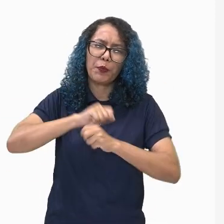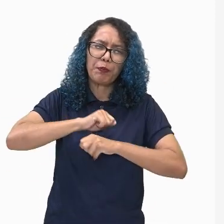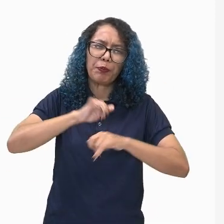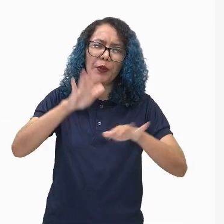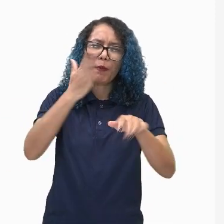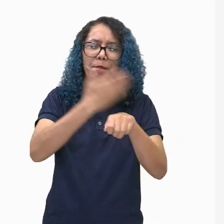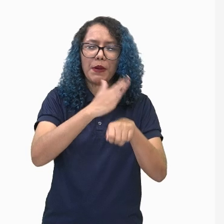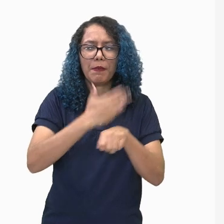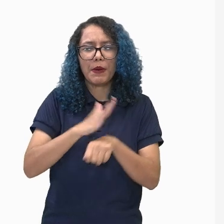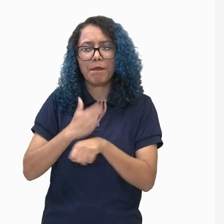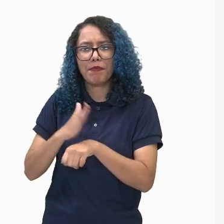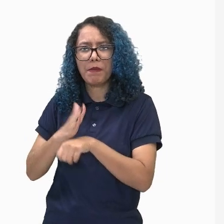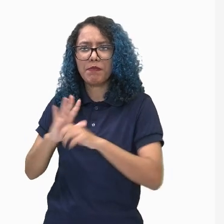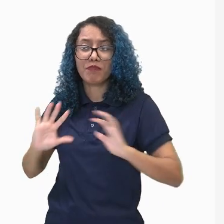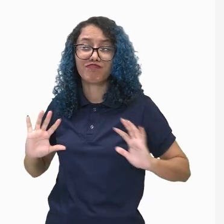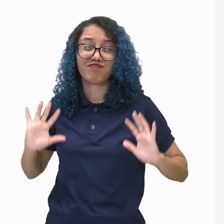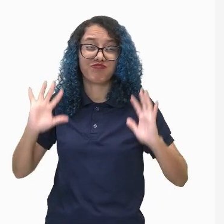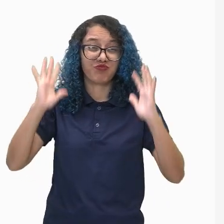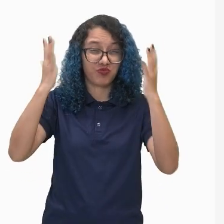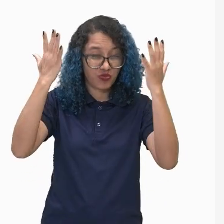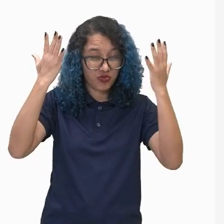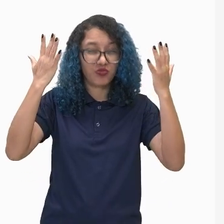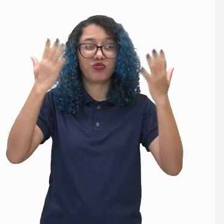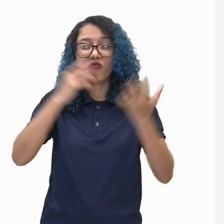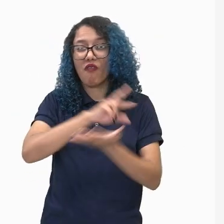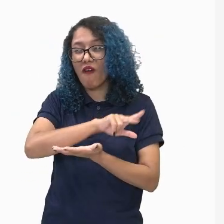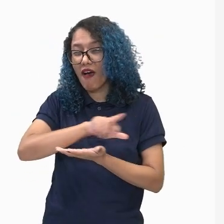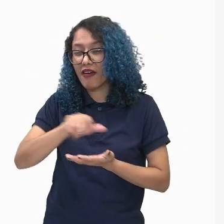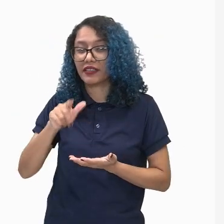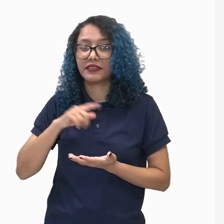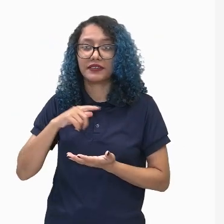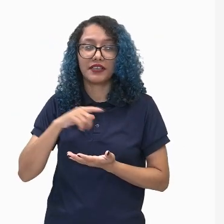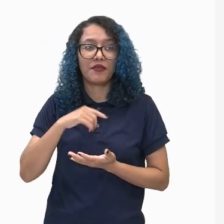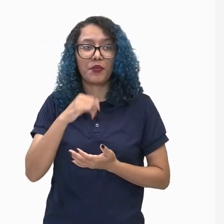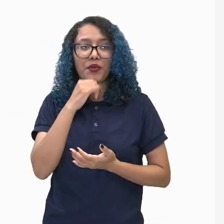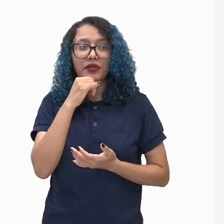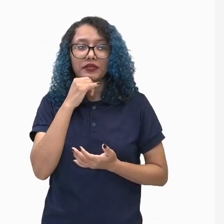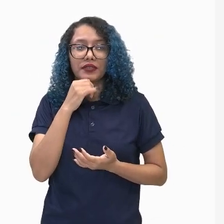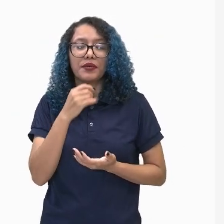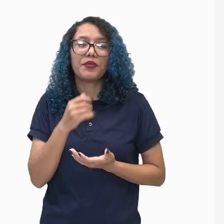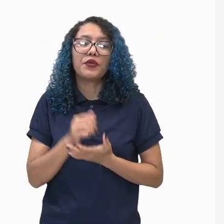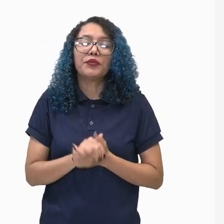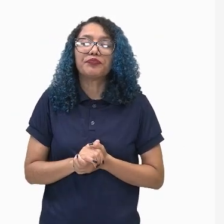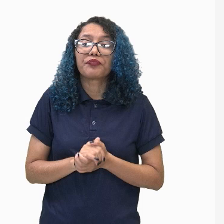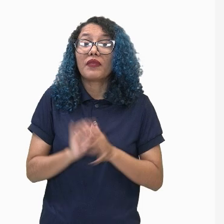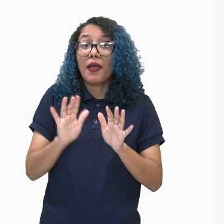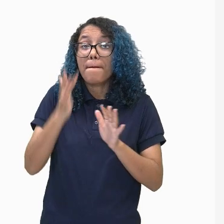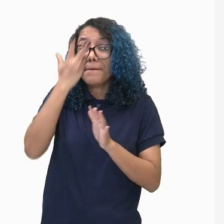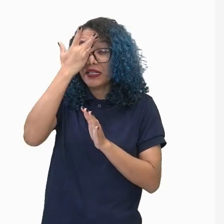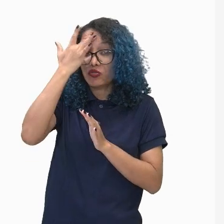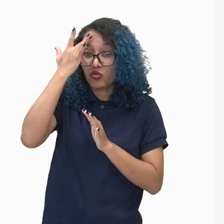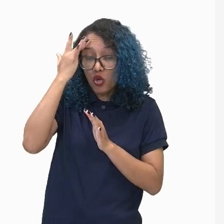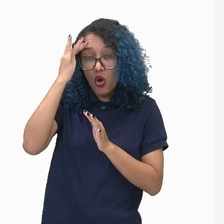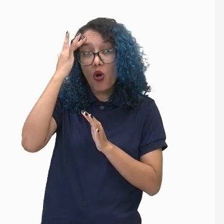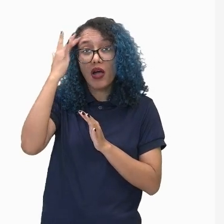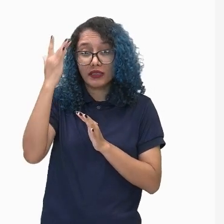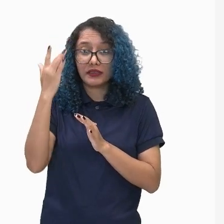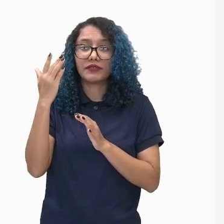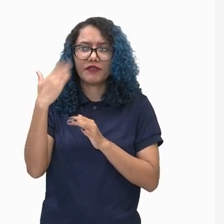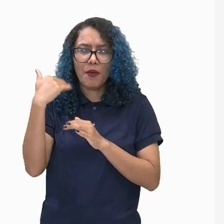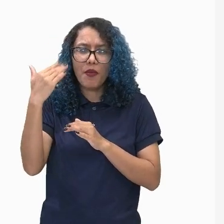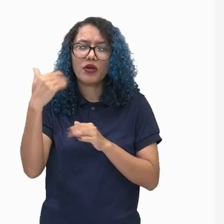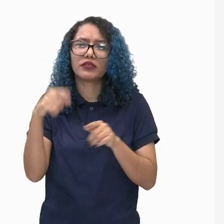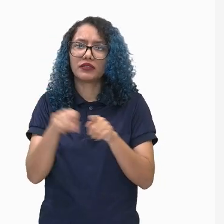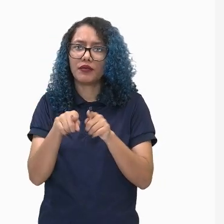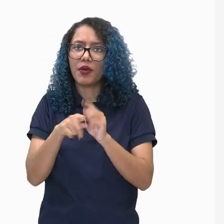de grandes competições. E aí eu cito os nomes de Bjorn Borg, Martina Navratilova,